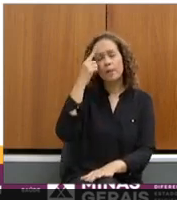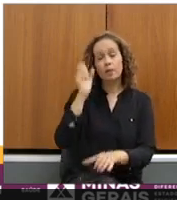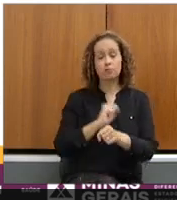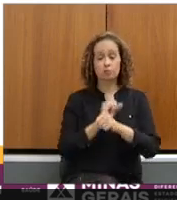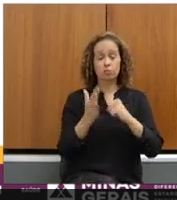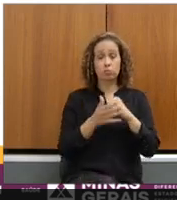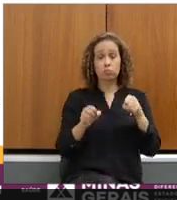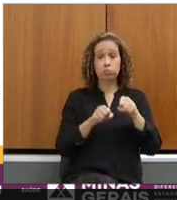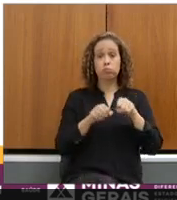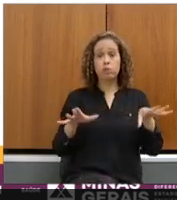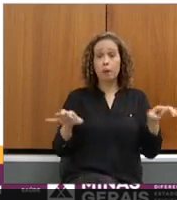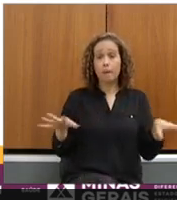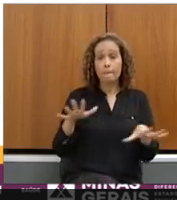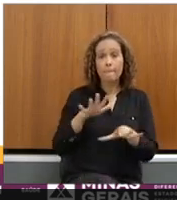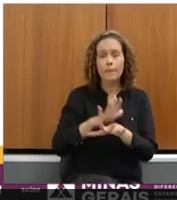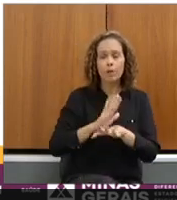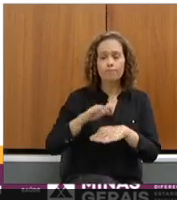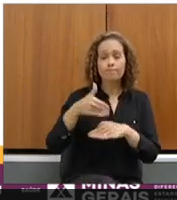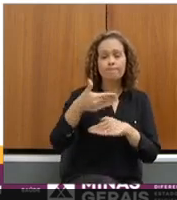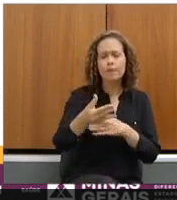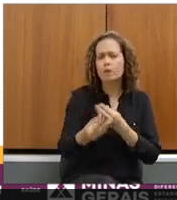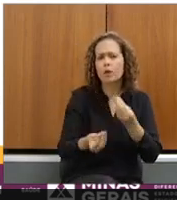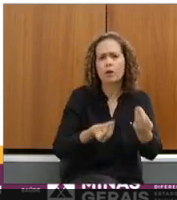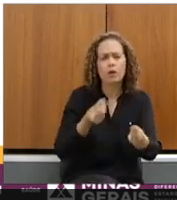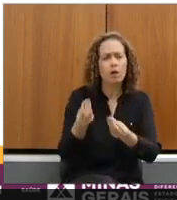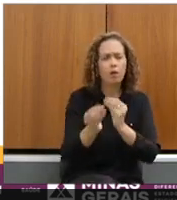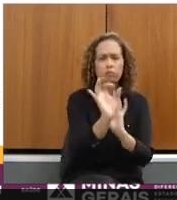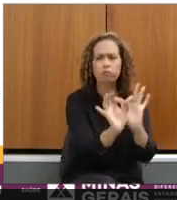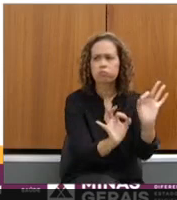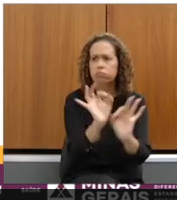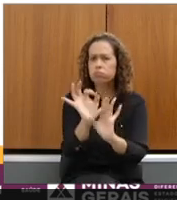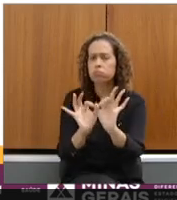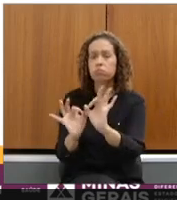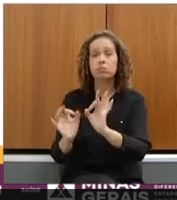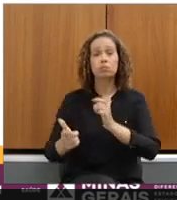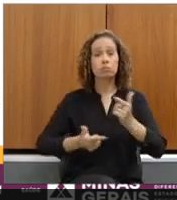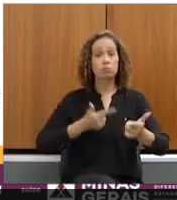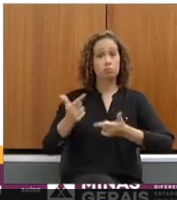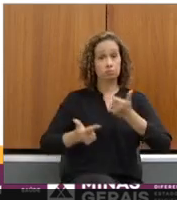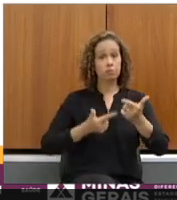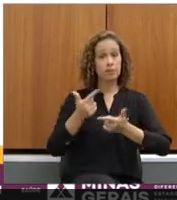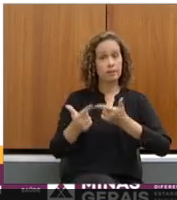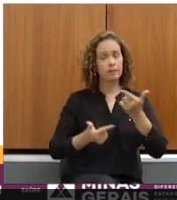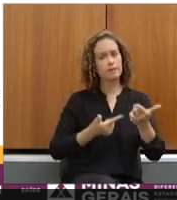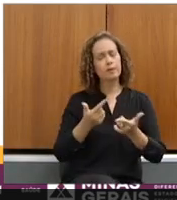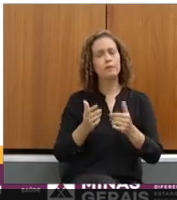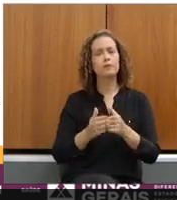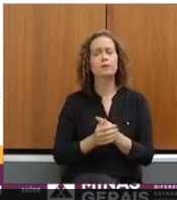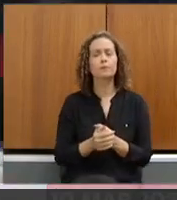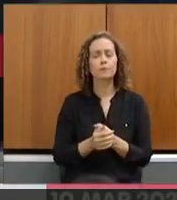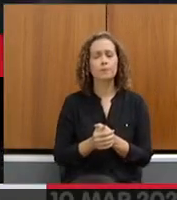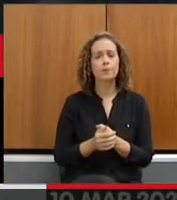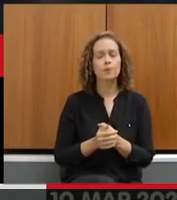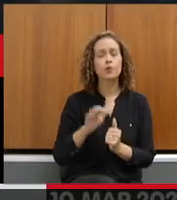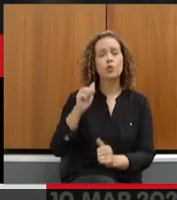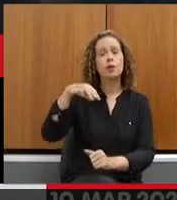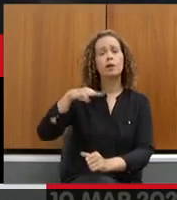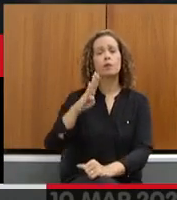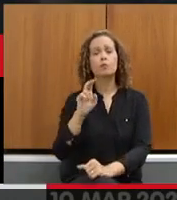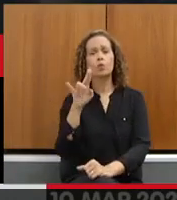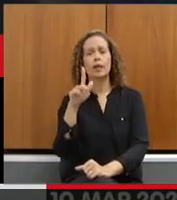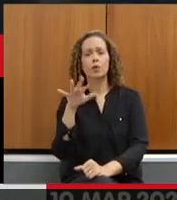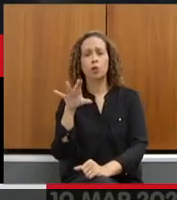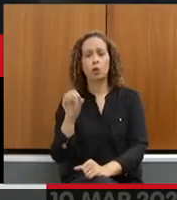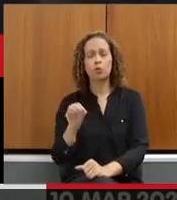convide de consórcios intermunicipais Para prestação de serviço em média complexidade ambulatorial Ou seja já